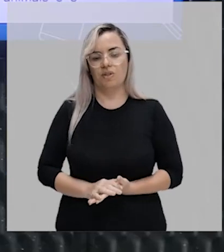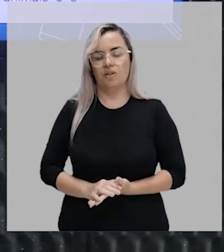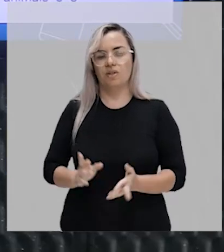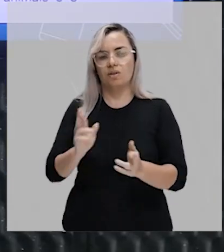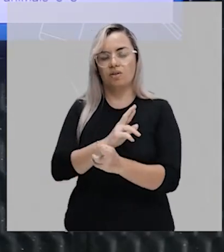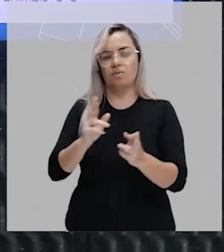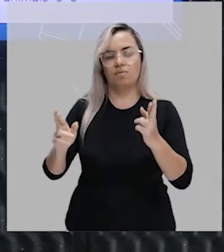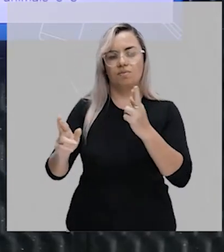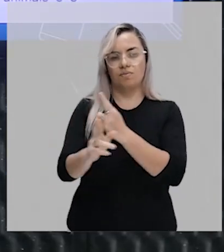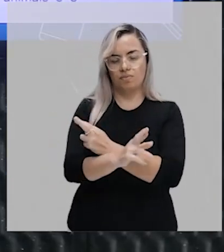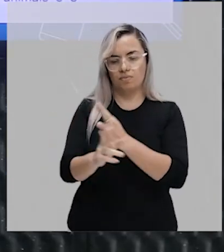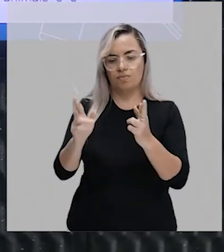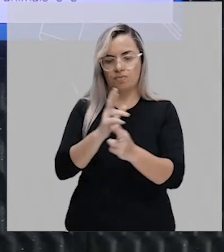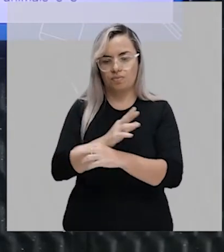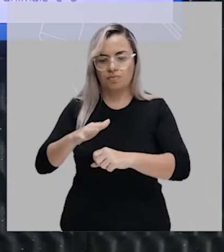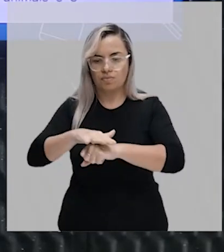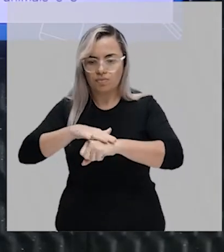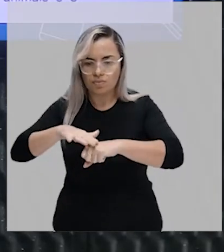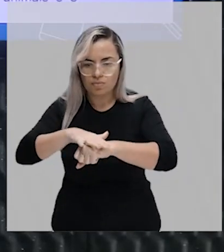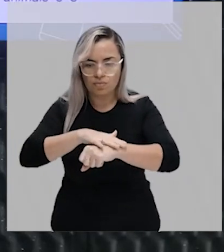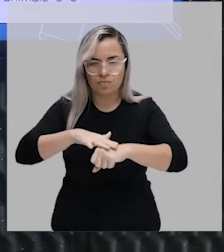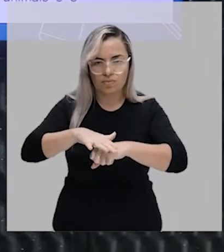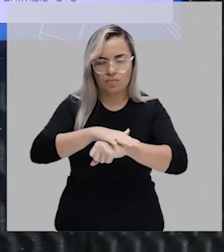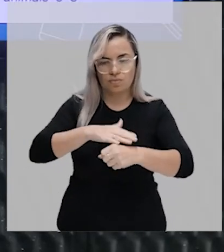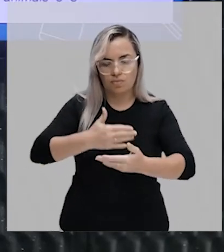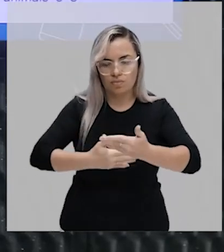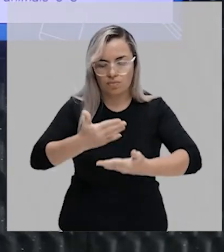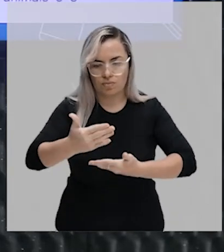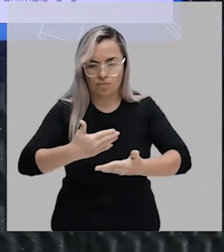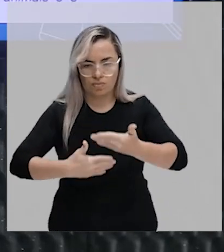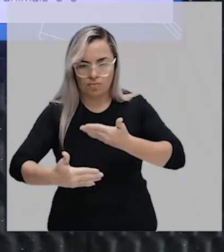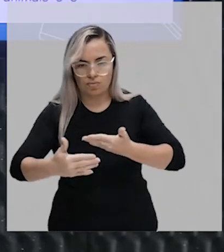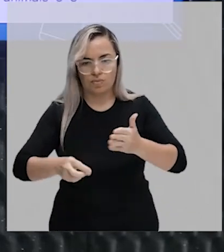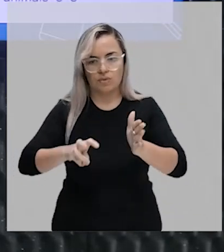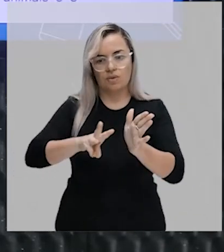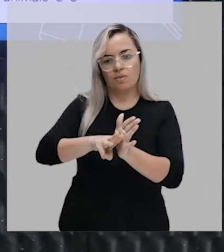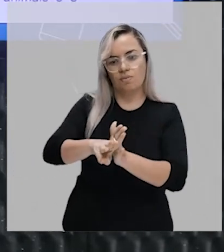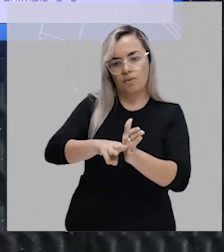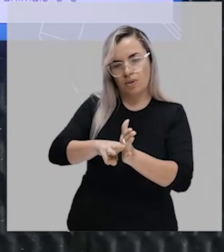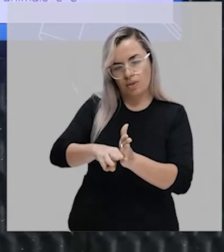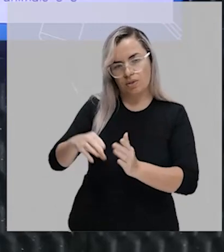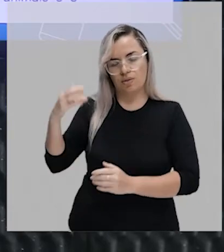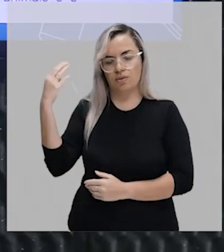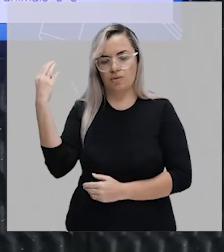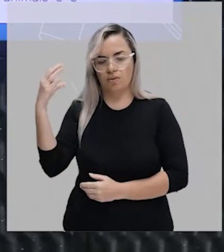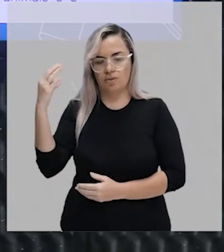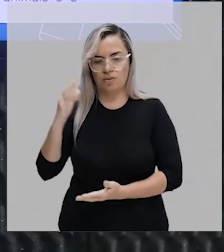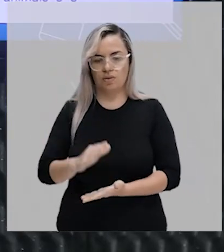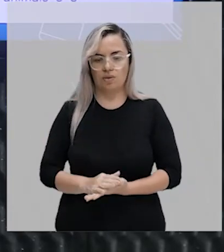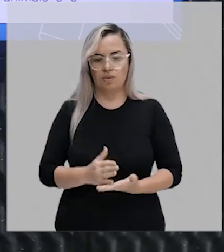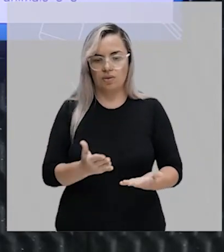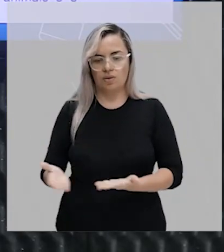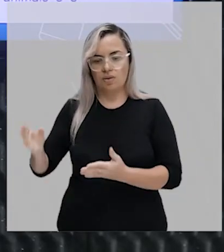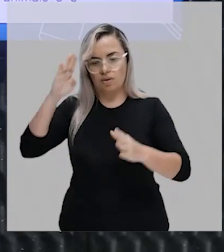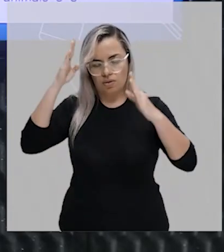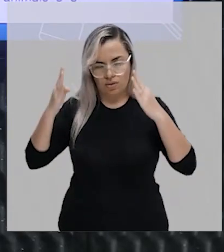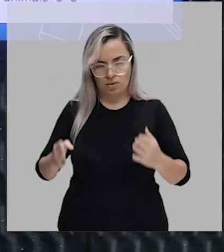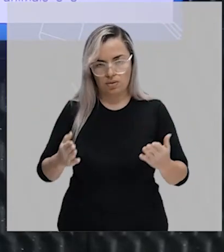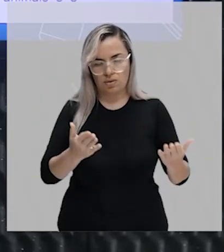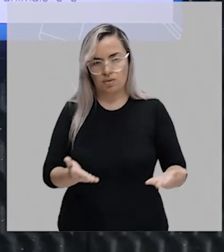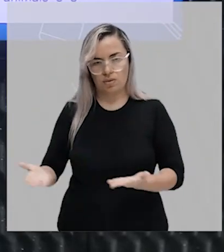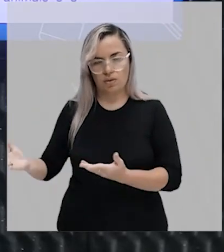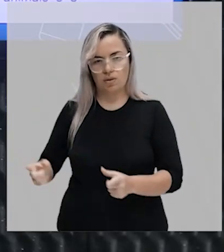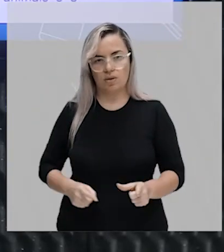relação entre o diálogo apresentado e o método científico, analise as alternativas abaixo